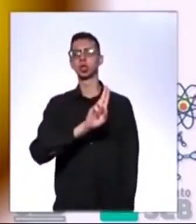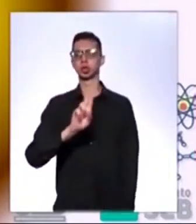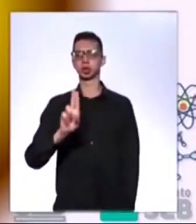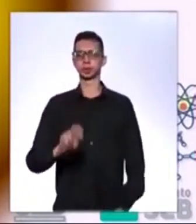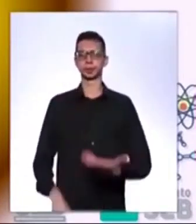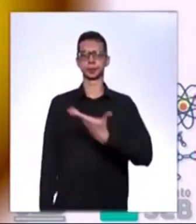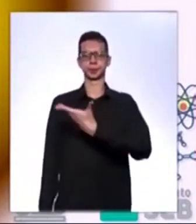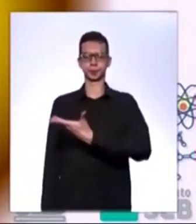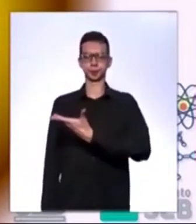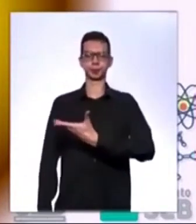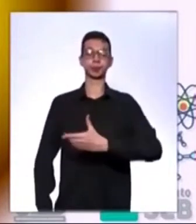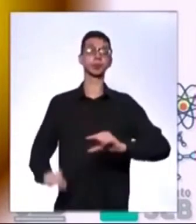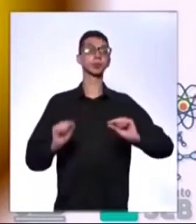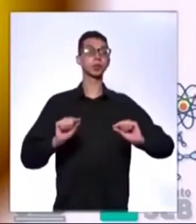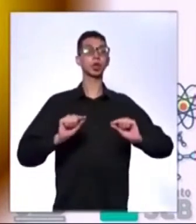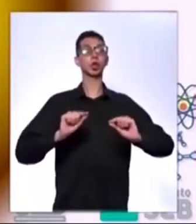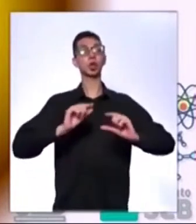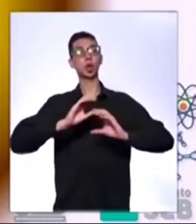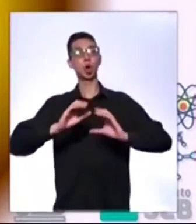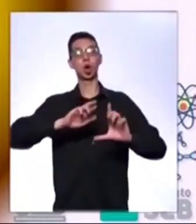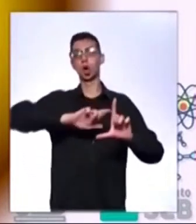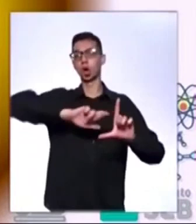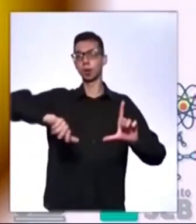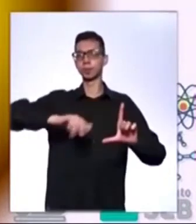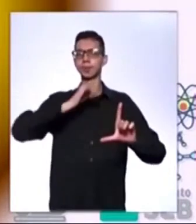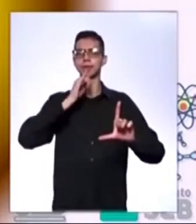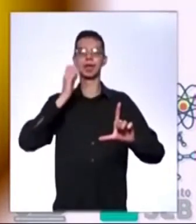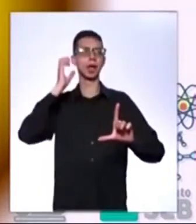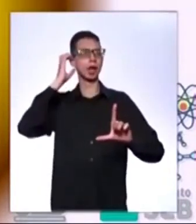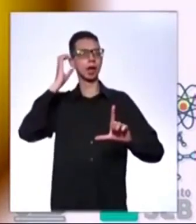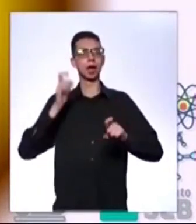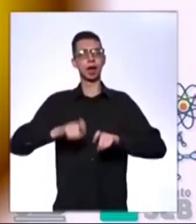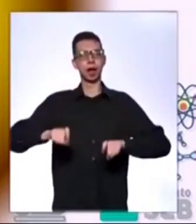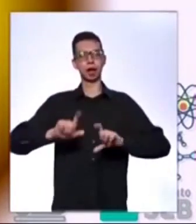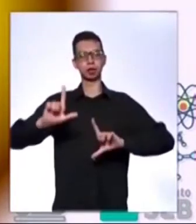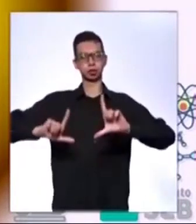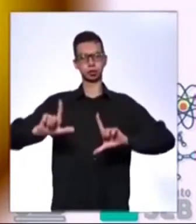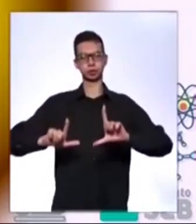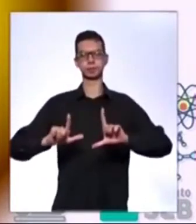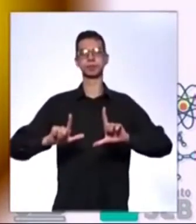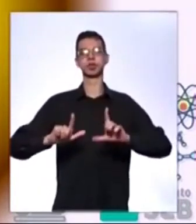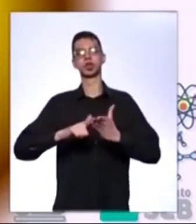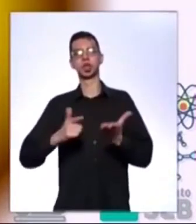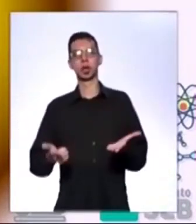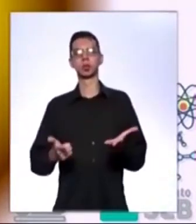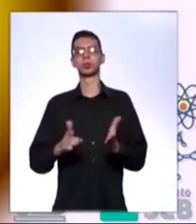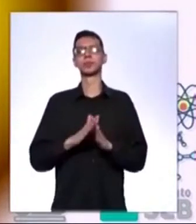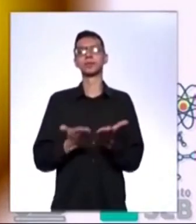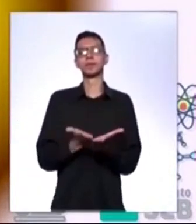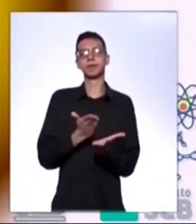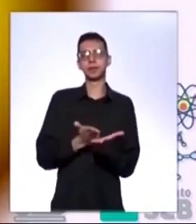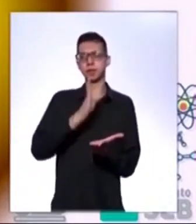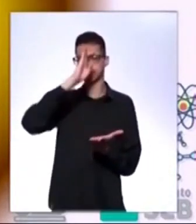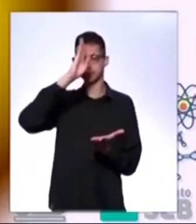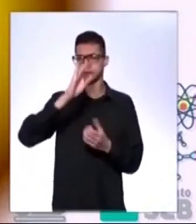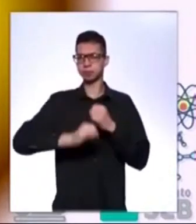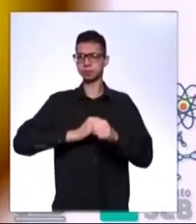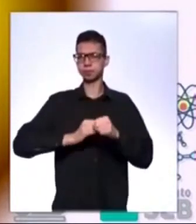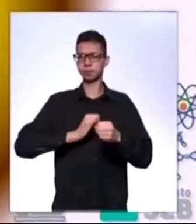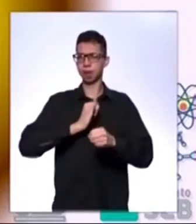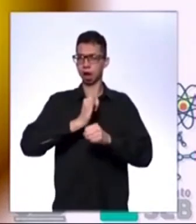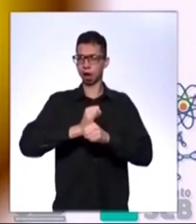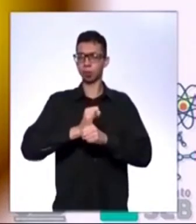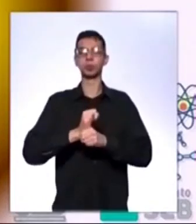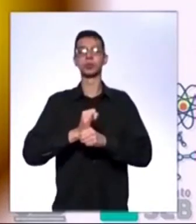rádio, televisão, jornais, revistas e principalmente a internet, são os principais aliados da indústria cultural